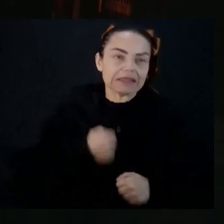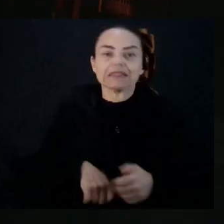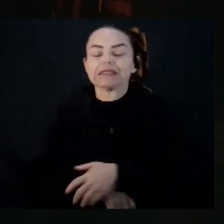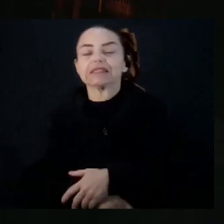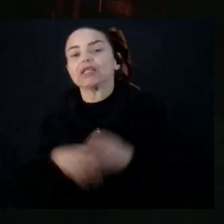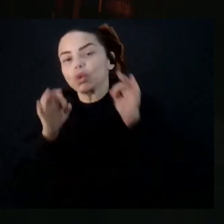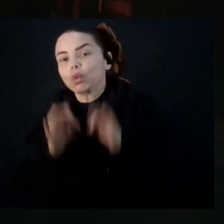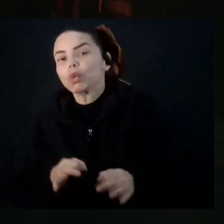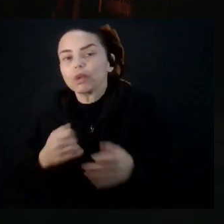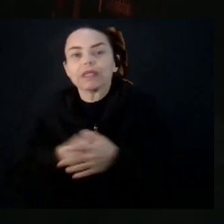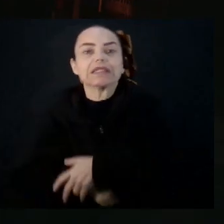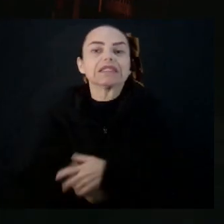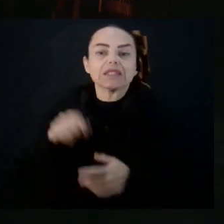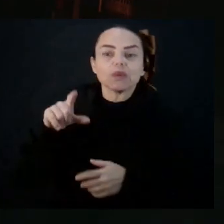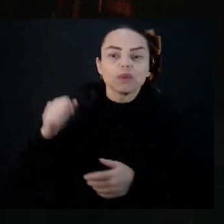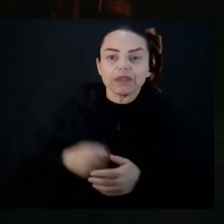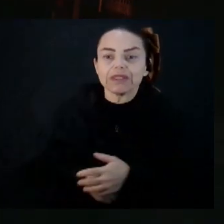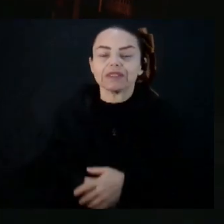que estou escolhendo